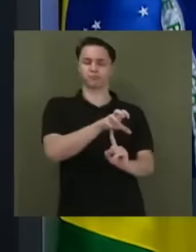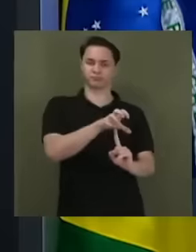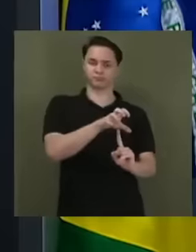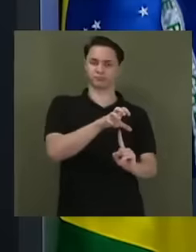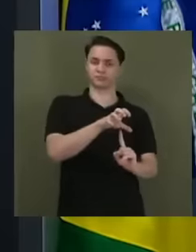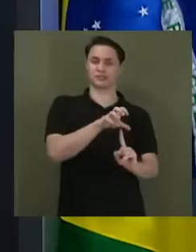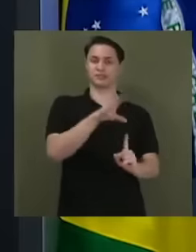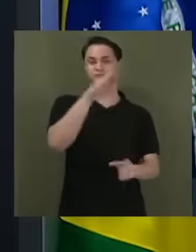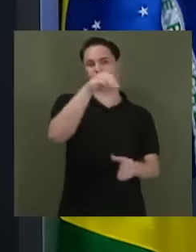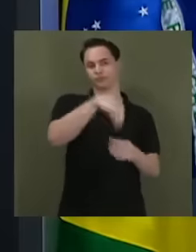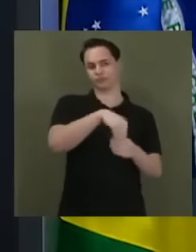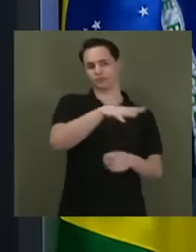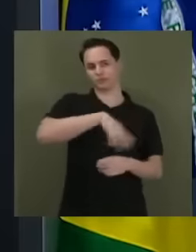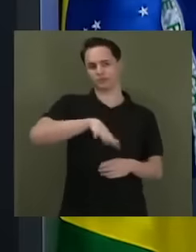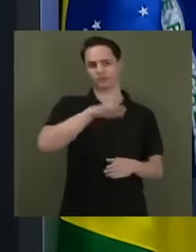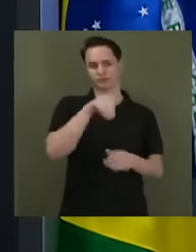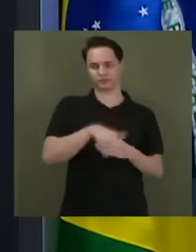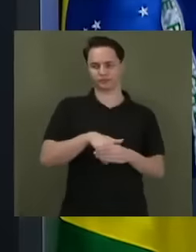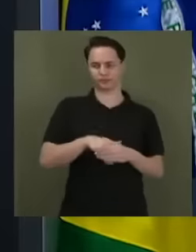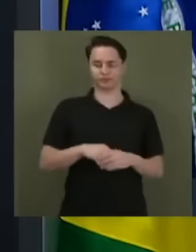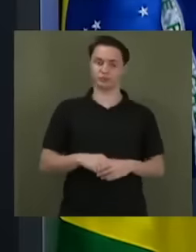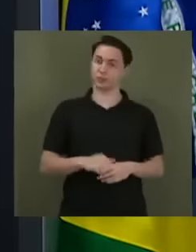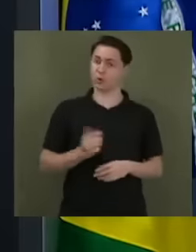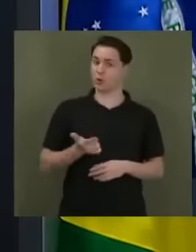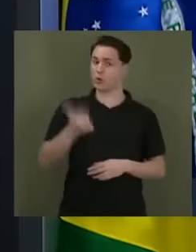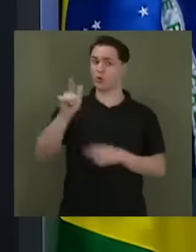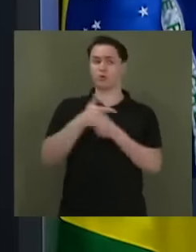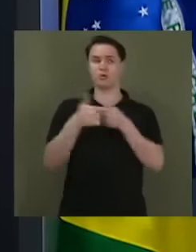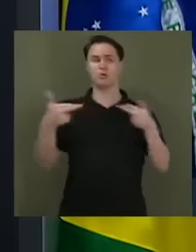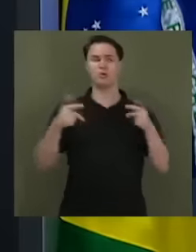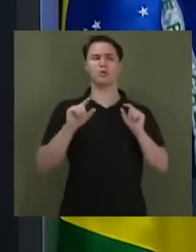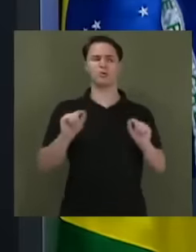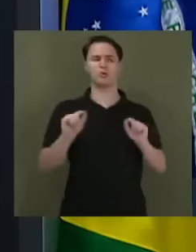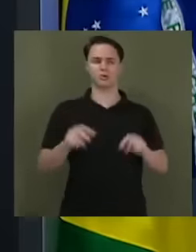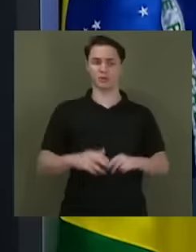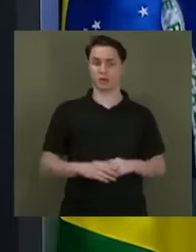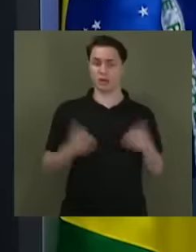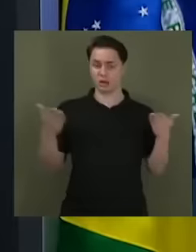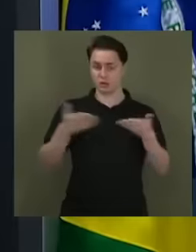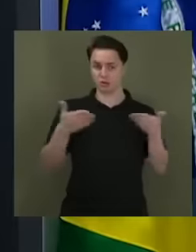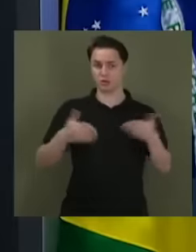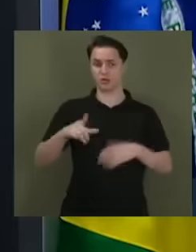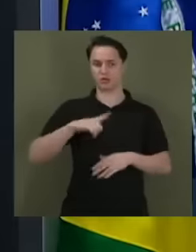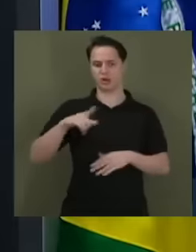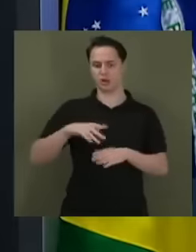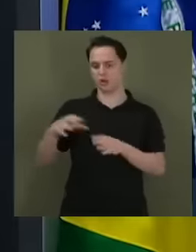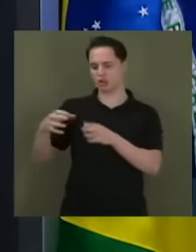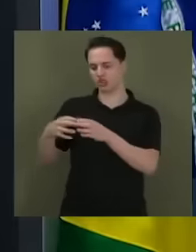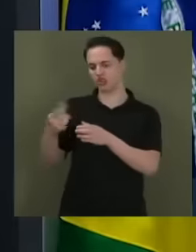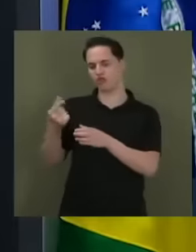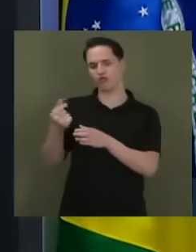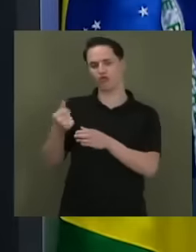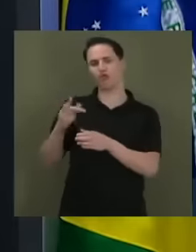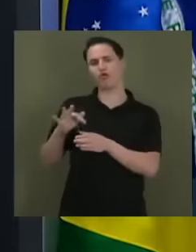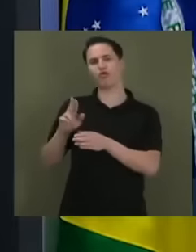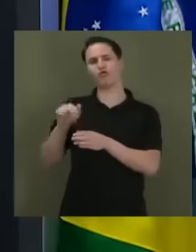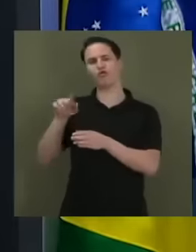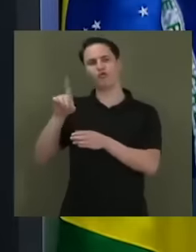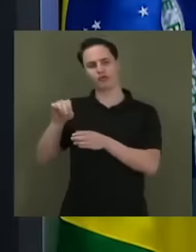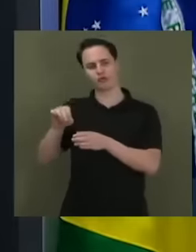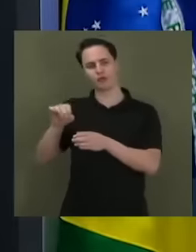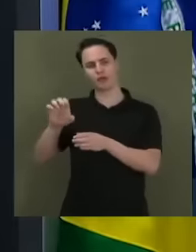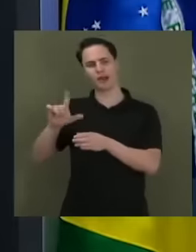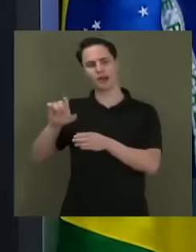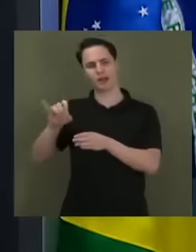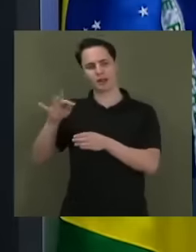nas eleições a segunda é que agora existe um indecente fundo eleitoral os partidos terão